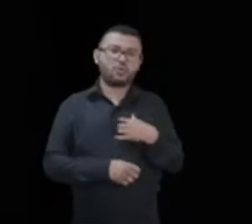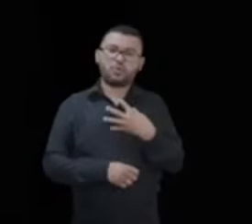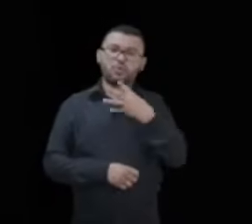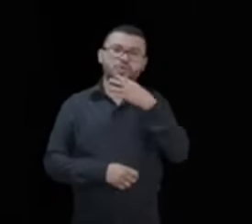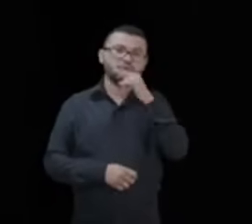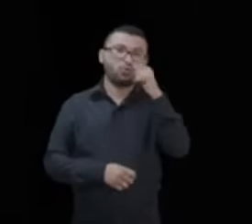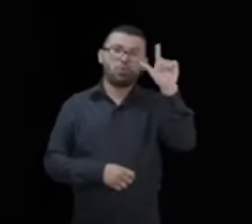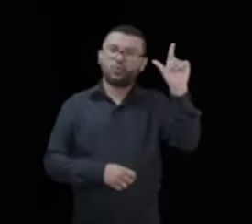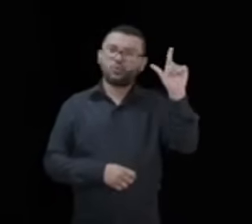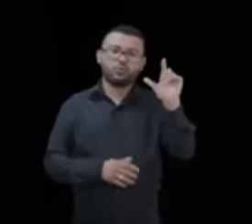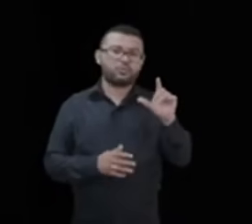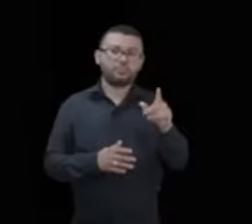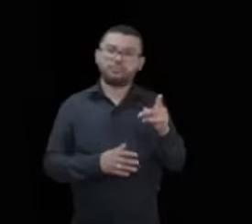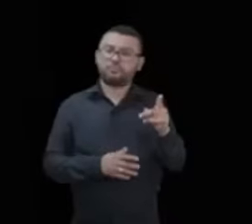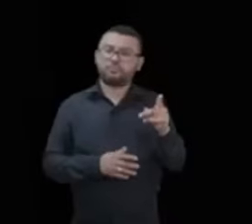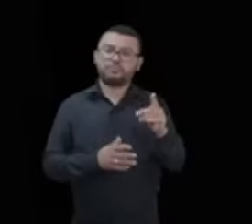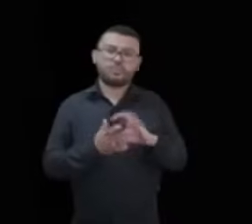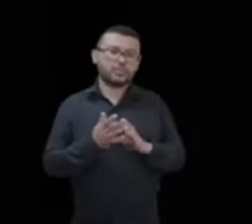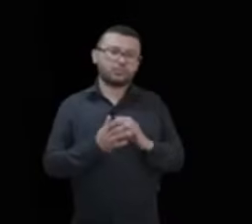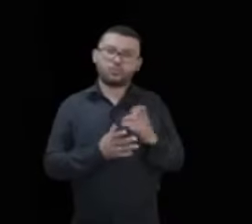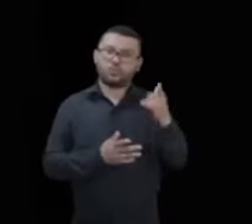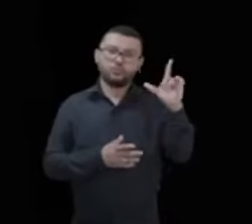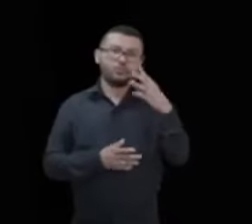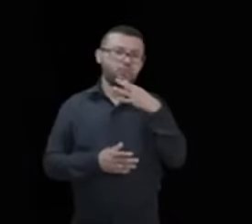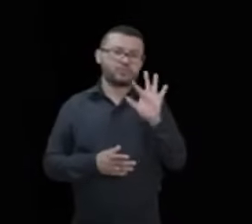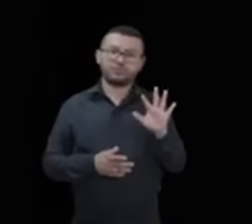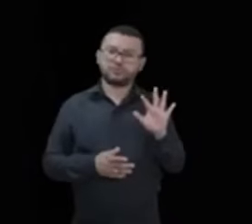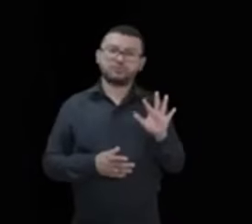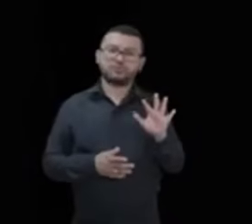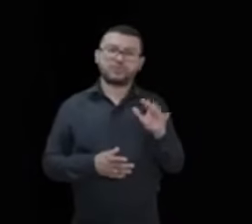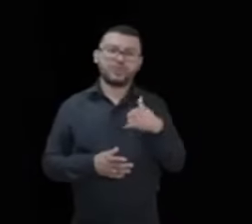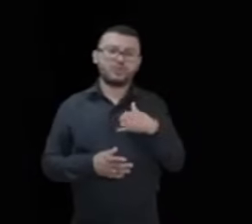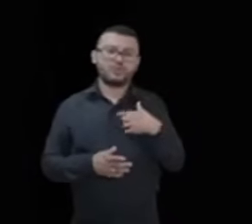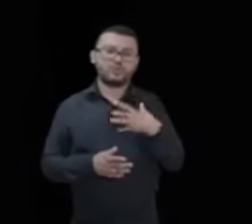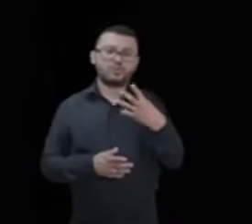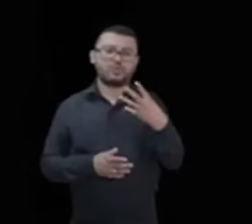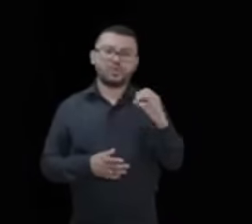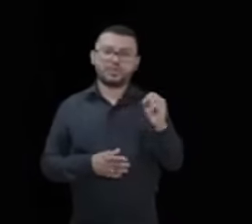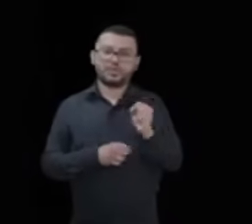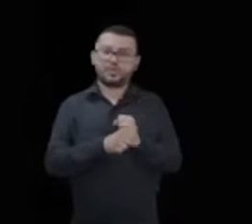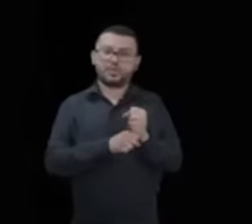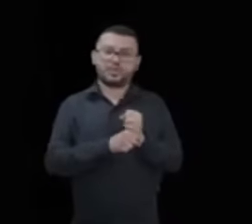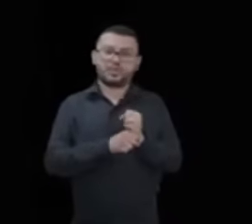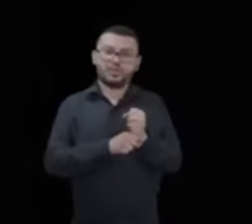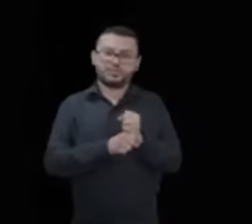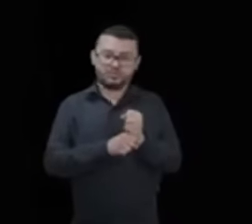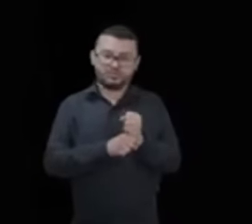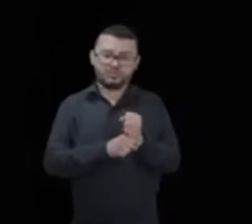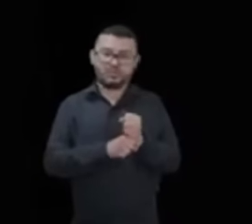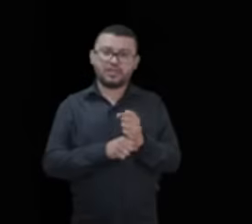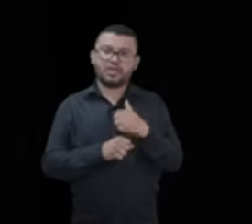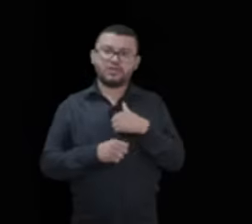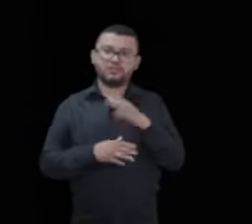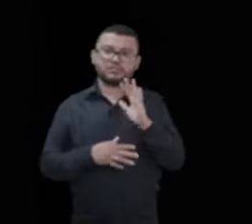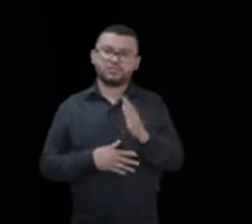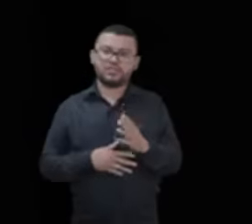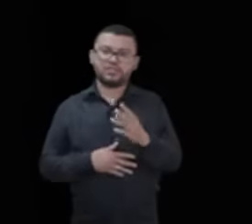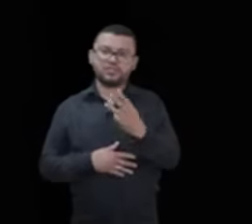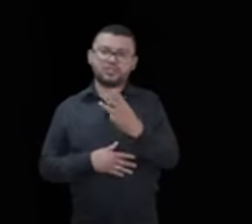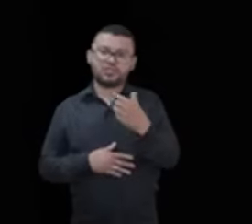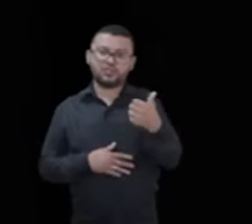vida. Desses 40 anos de filiação partidária, por 31 anos eu cumpri